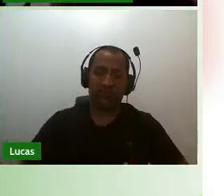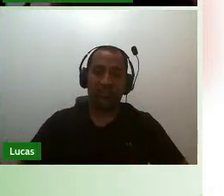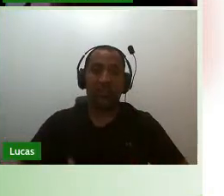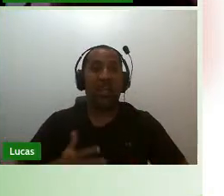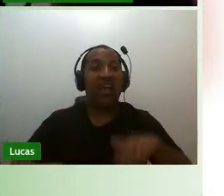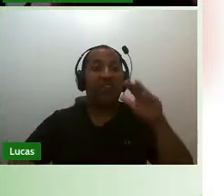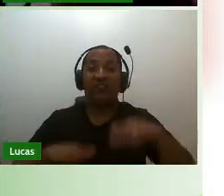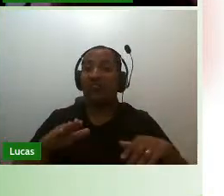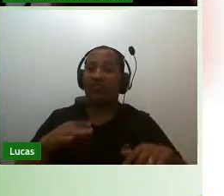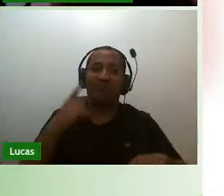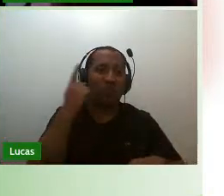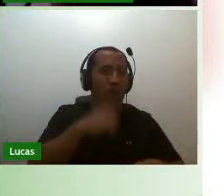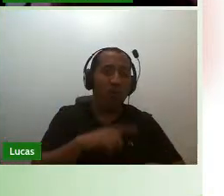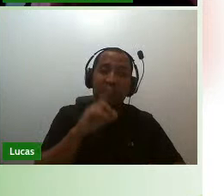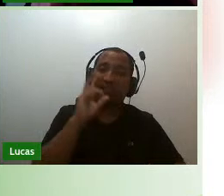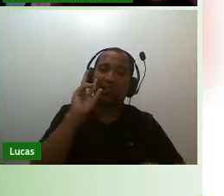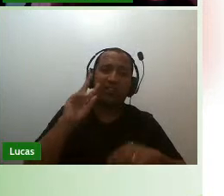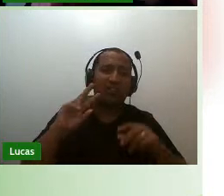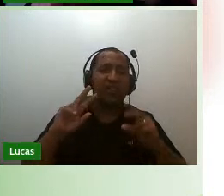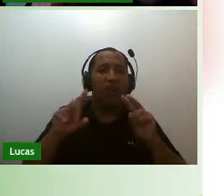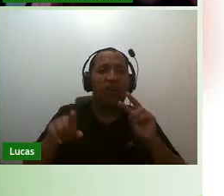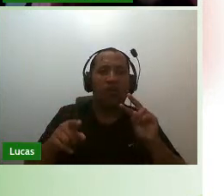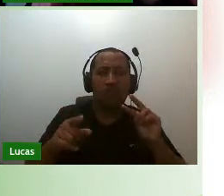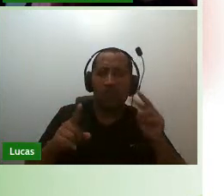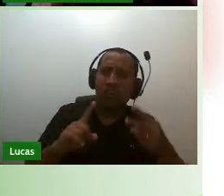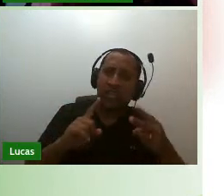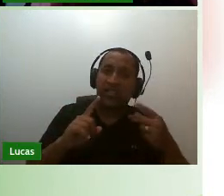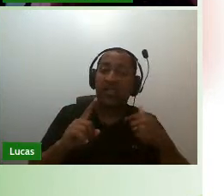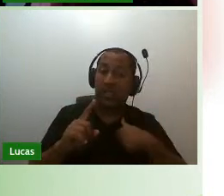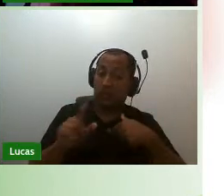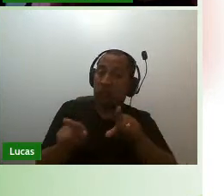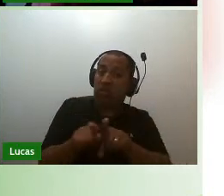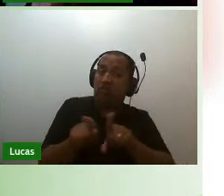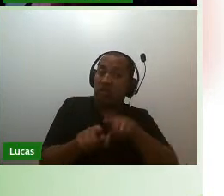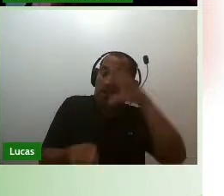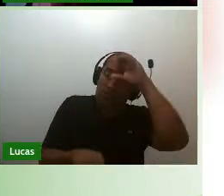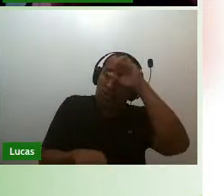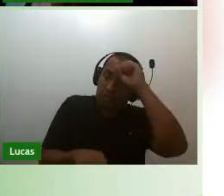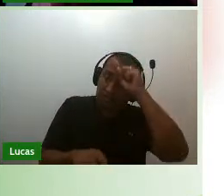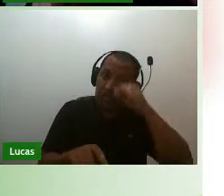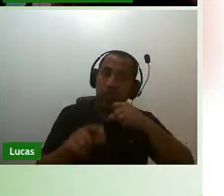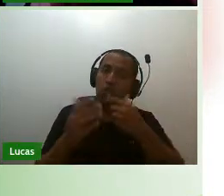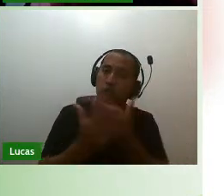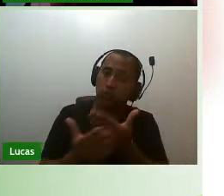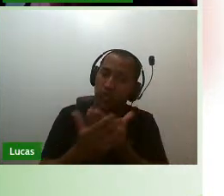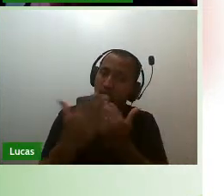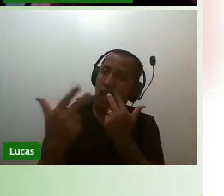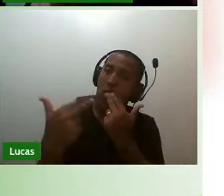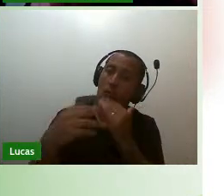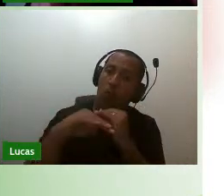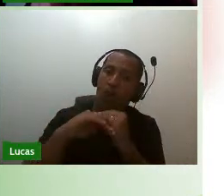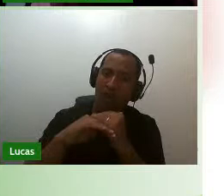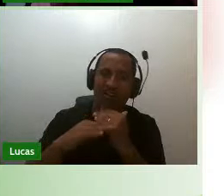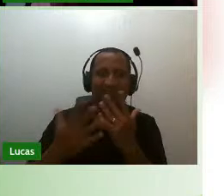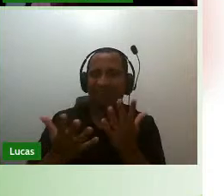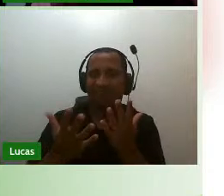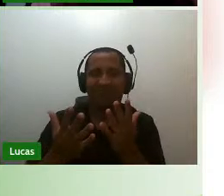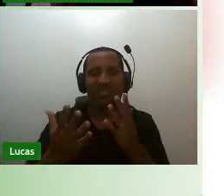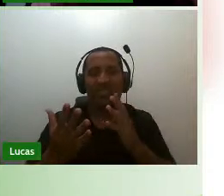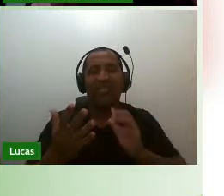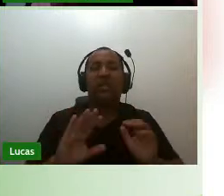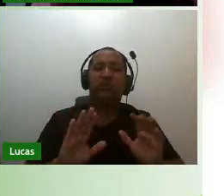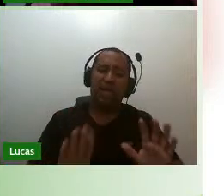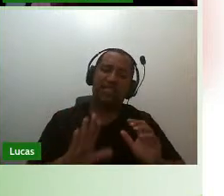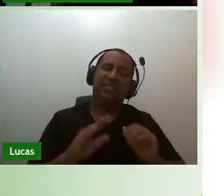não consegue se reconhecer no espaço de também aprendizes, né? Com os nossos estudantes. Mas é importante a gente também, em